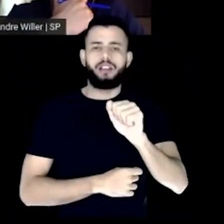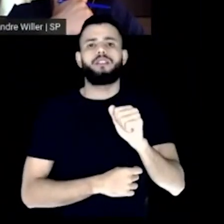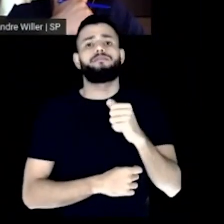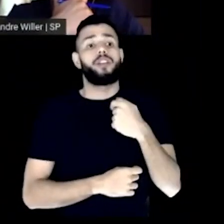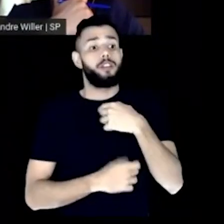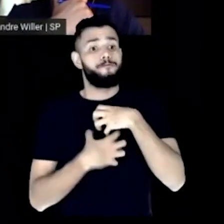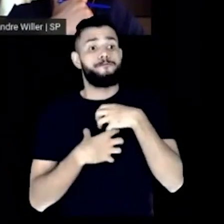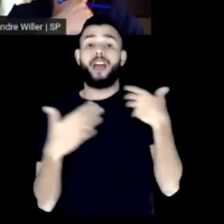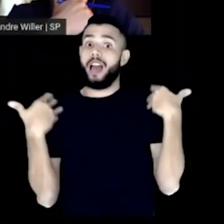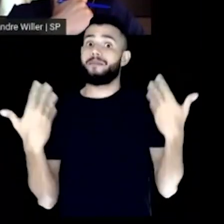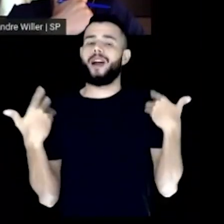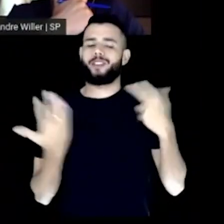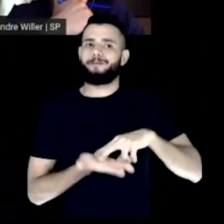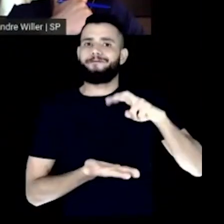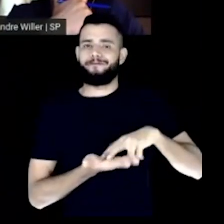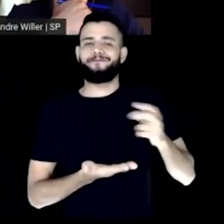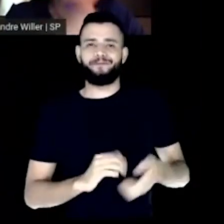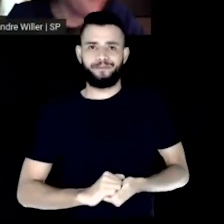Então, estou bem animado.